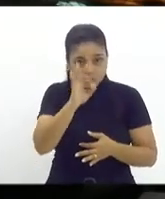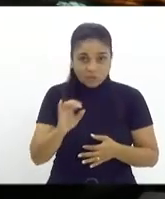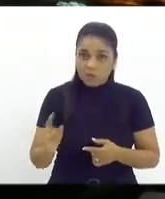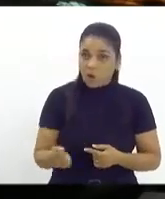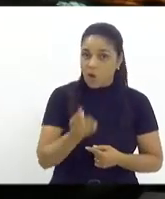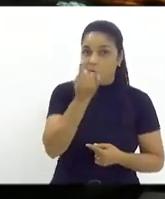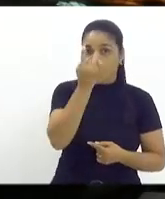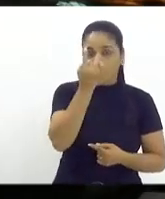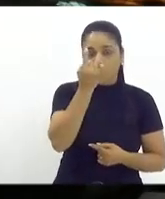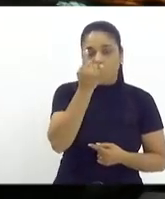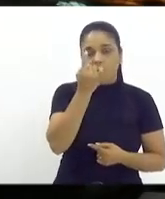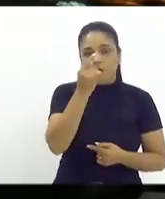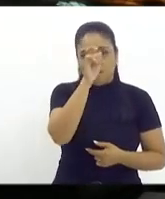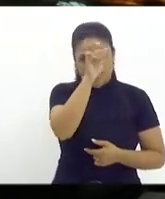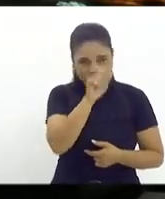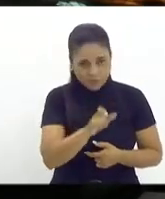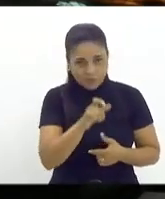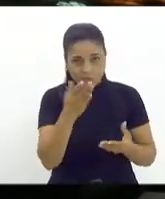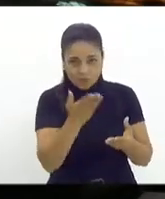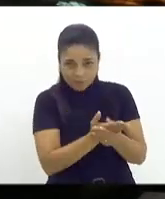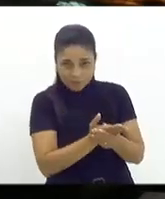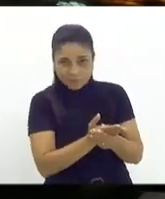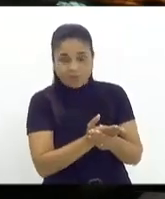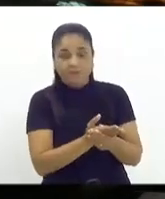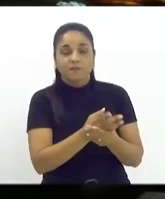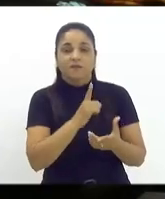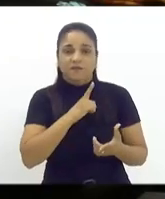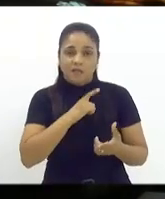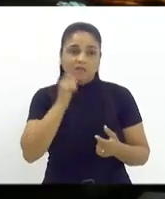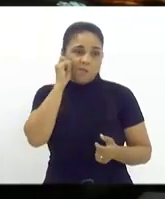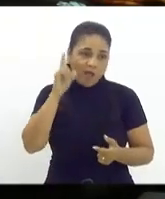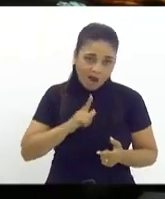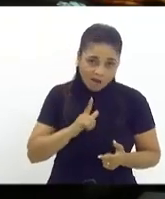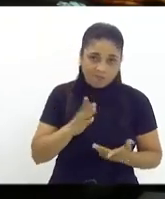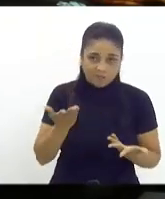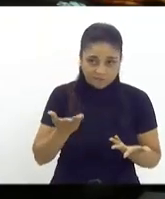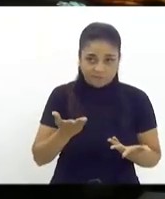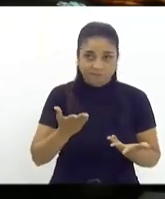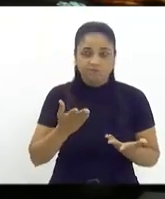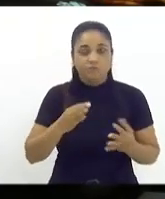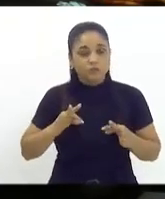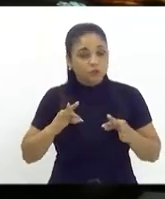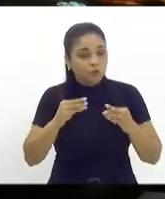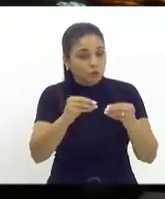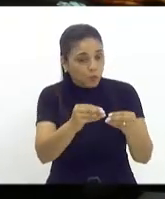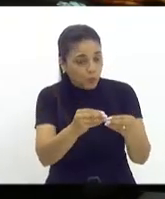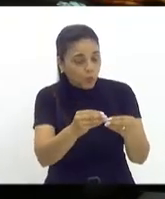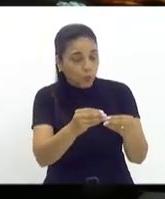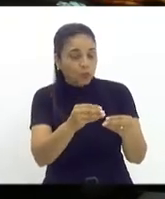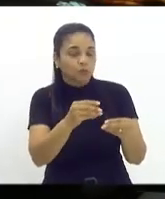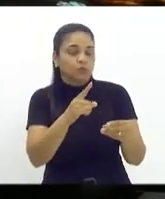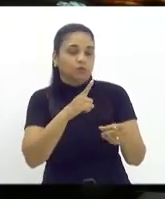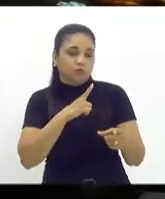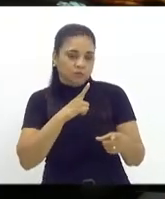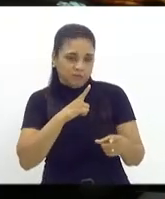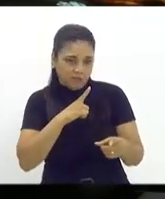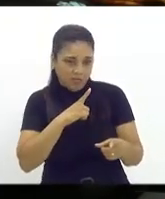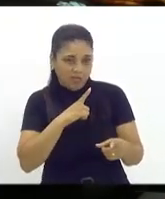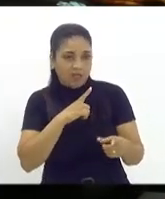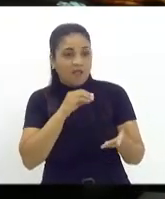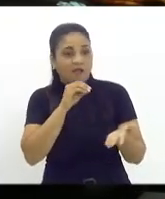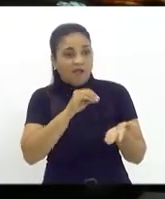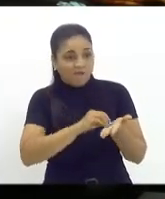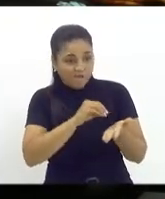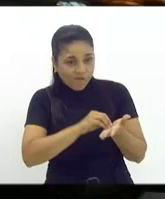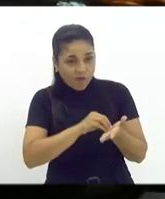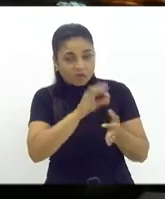caso ainda ela amante dentro do percentual é dentro de todos os casos em que há injustiça verificada